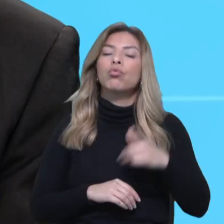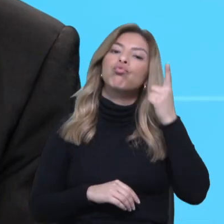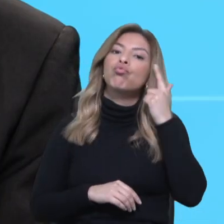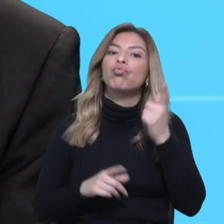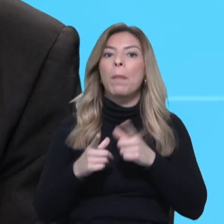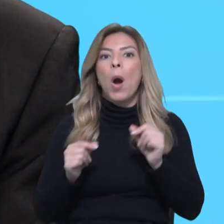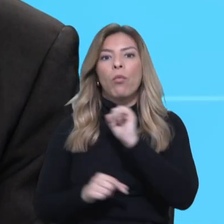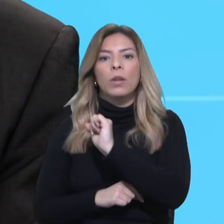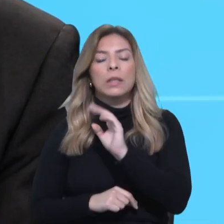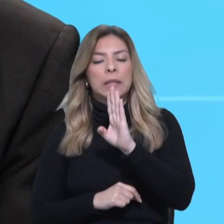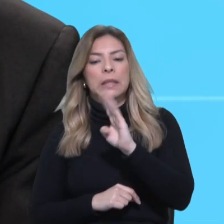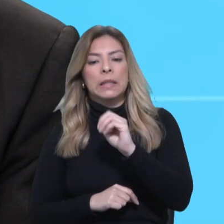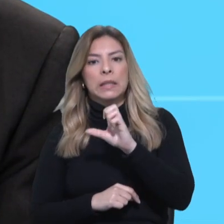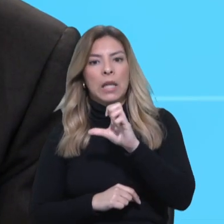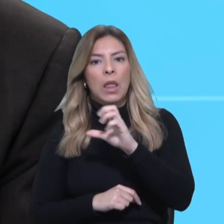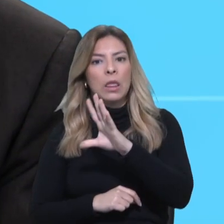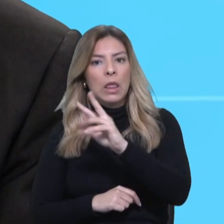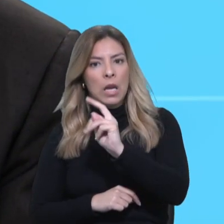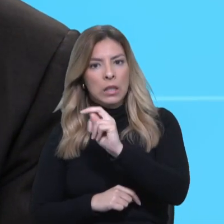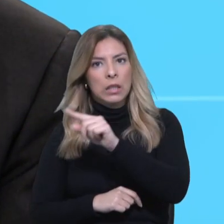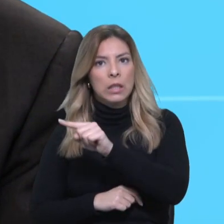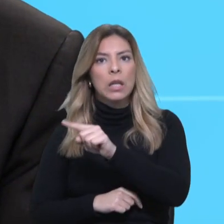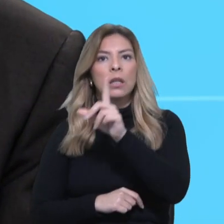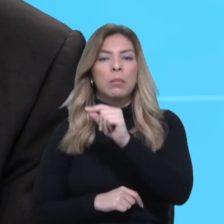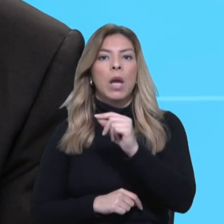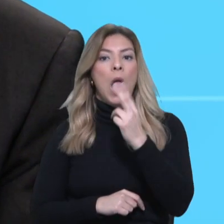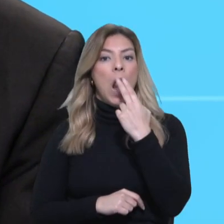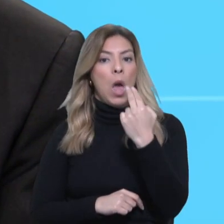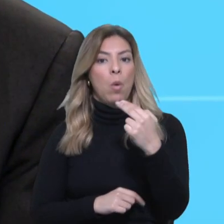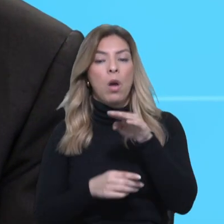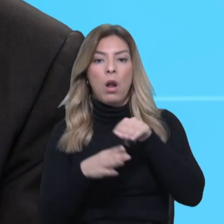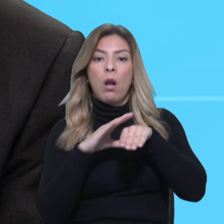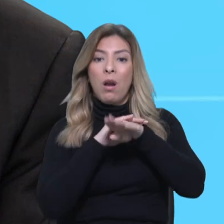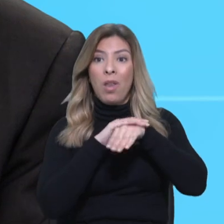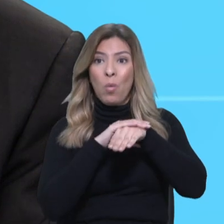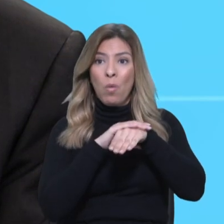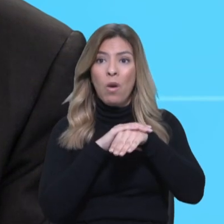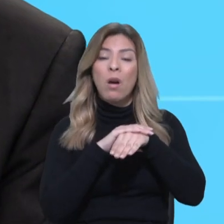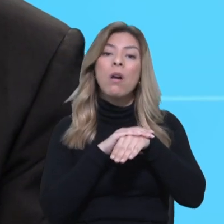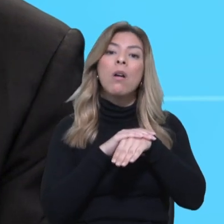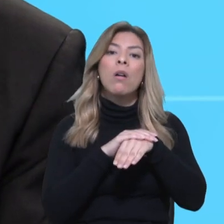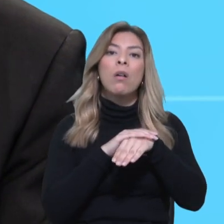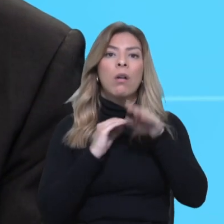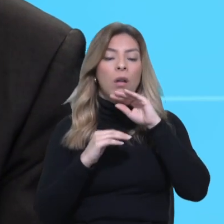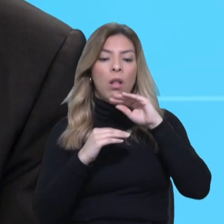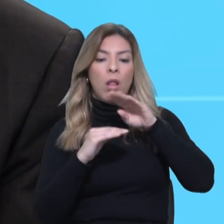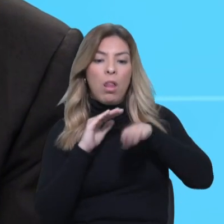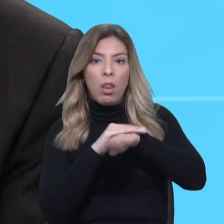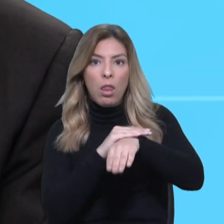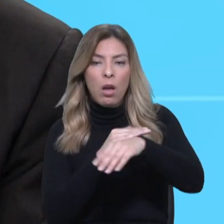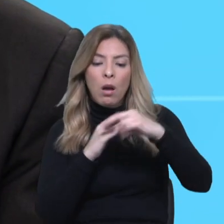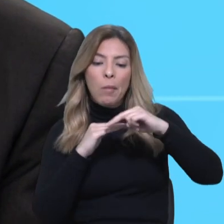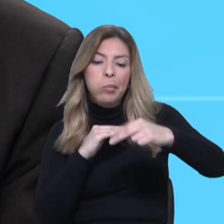do século XIII, e da sua língua, ou ele tem a língua estendida e saem